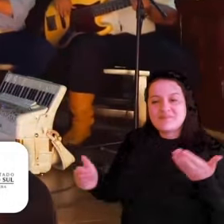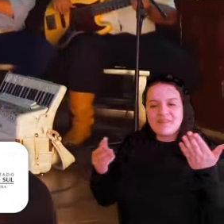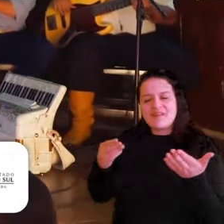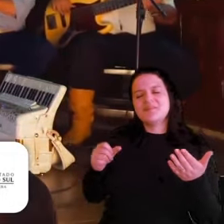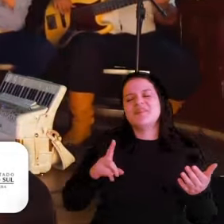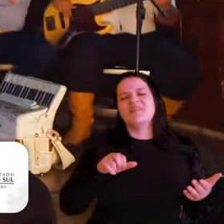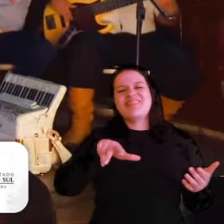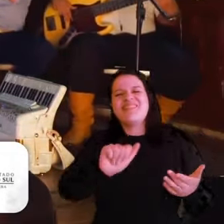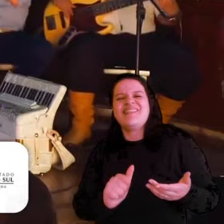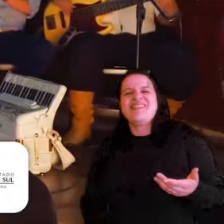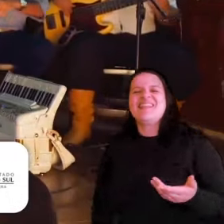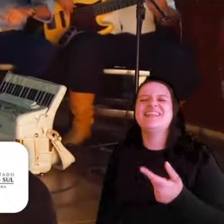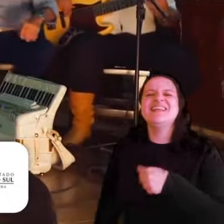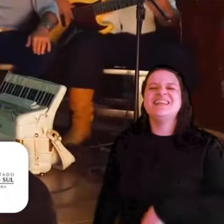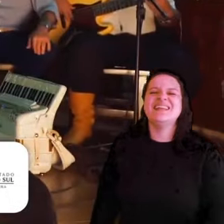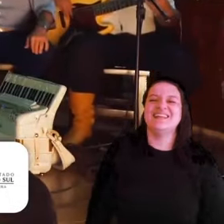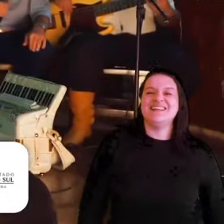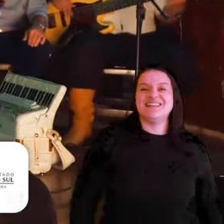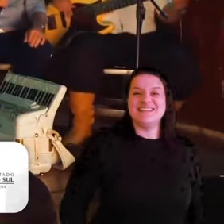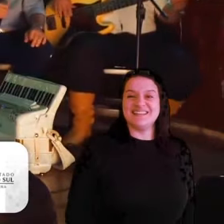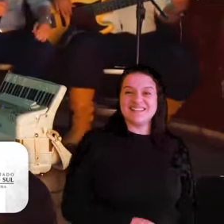Focado te lembra, né, Madalena?